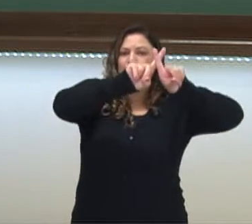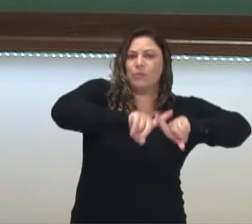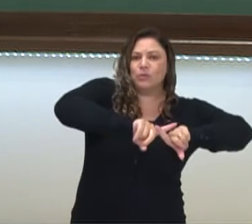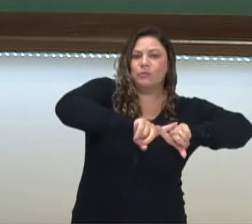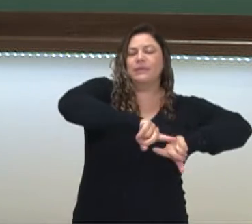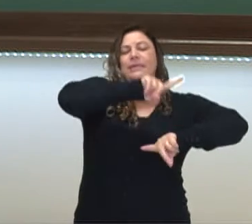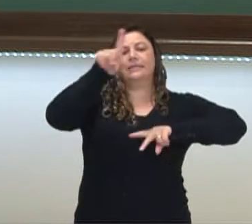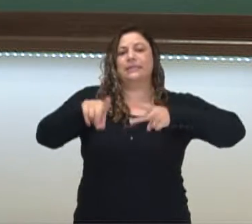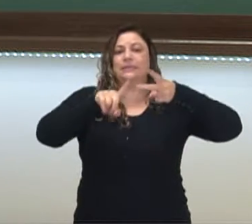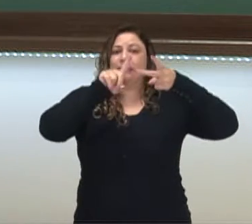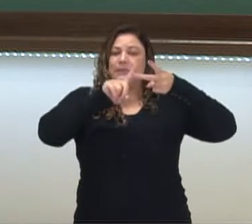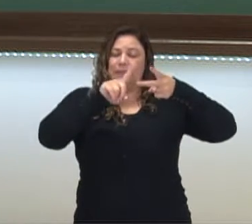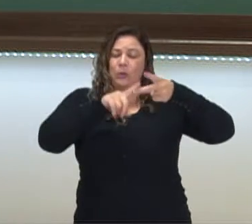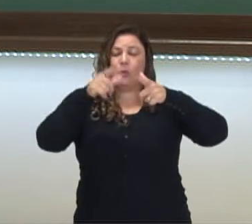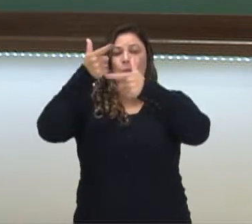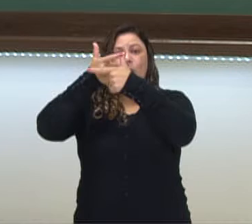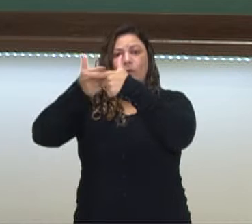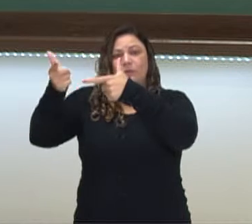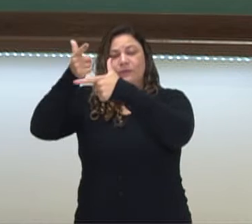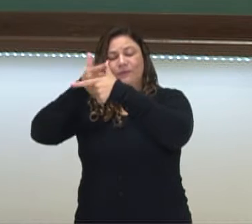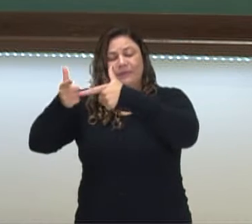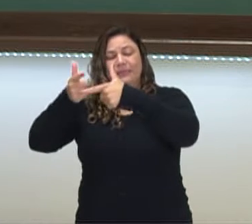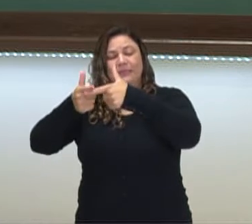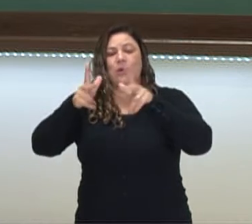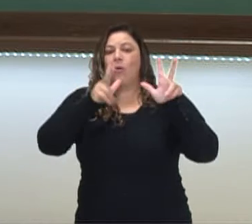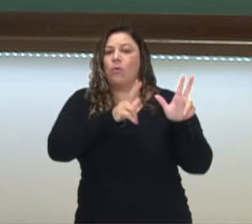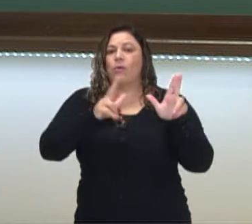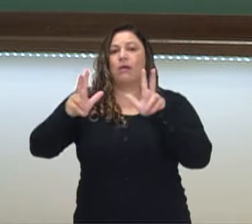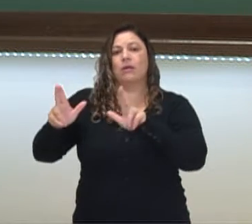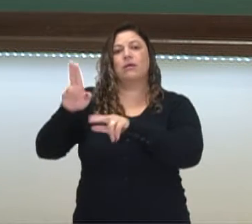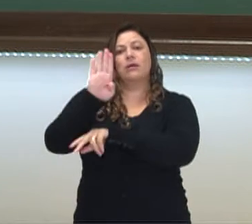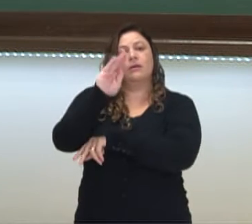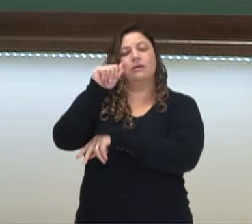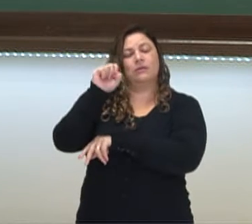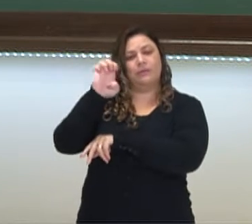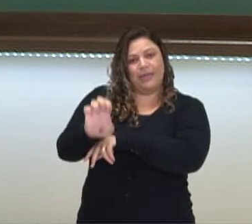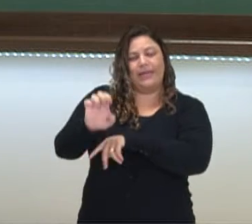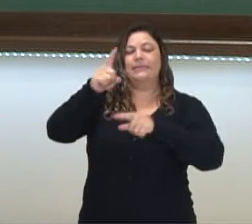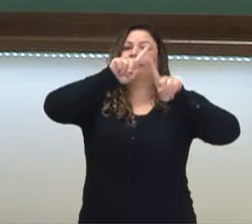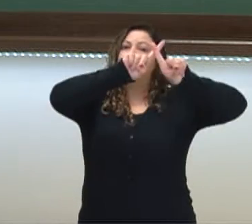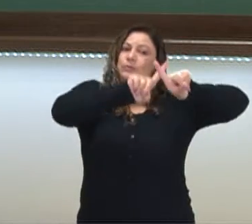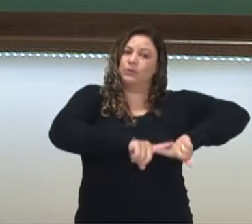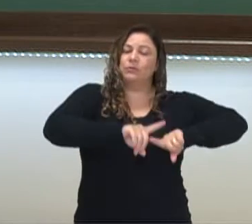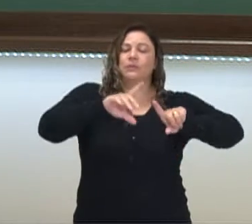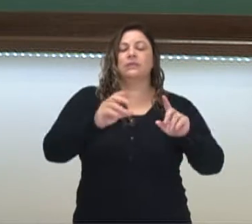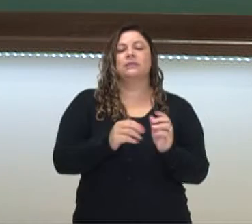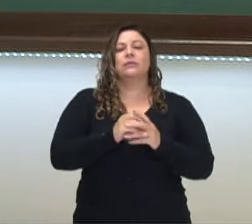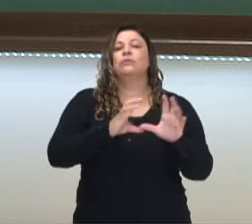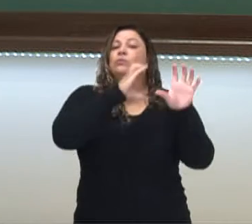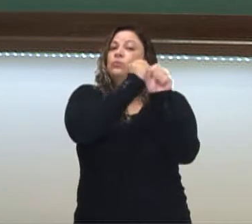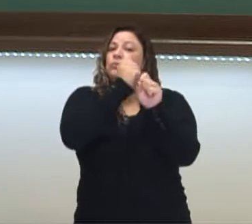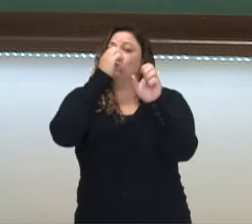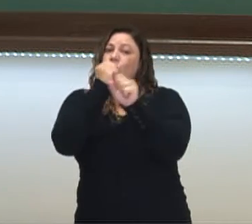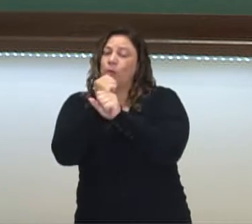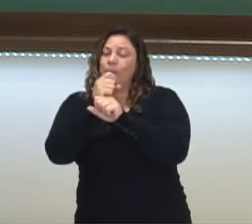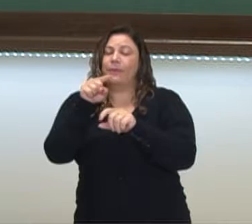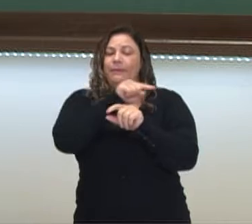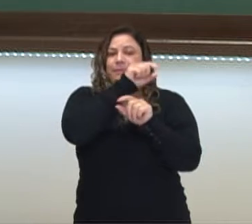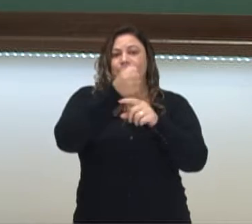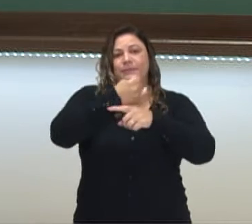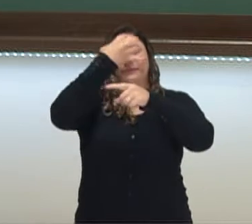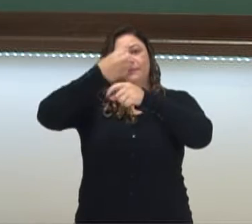e a divisão de potências de mesma base. Na multiplicação, você soma os expoentes. Na divisão, você subtrai os